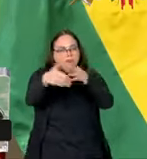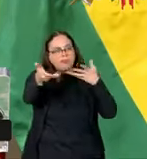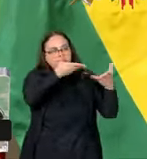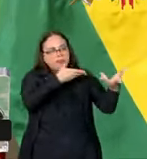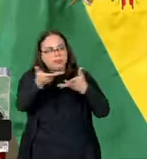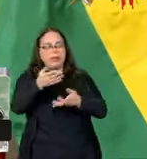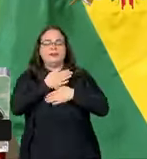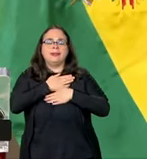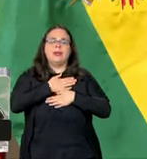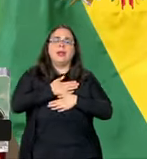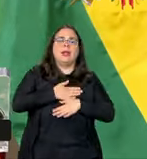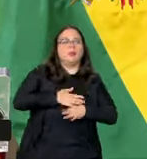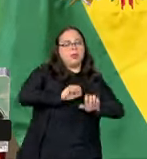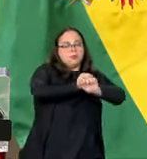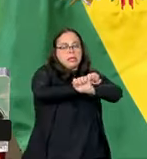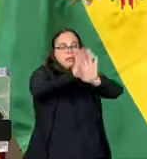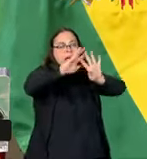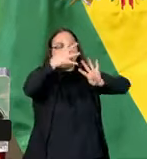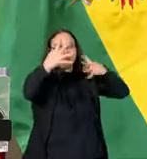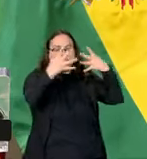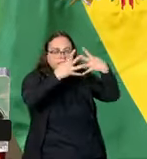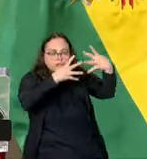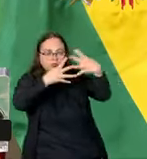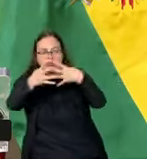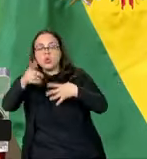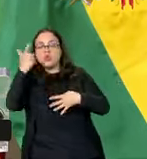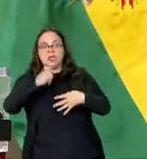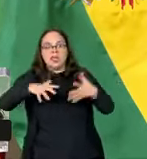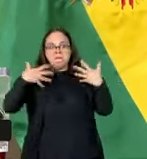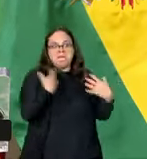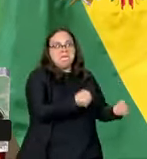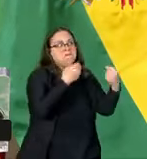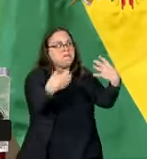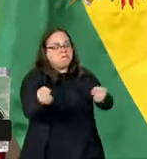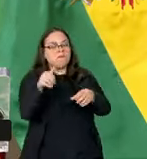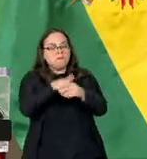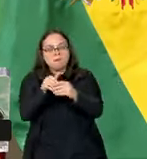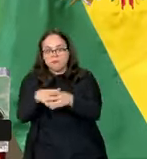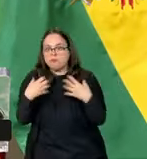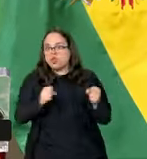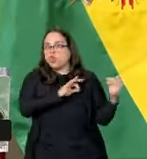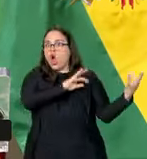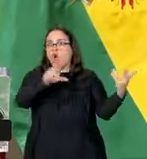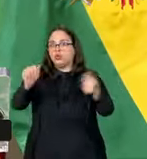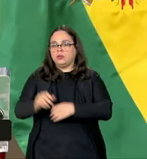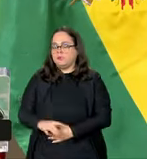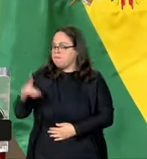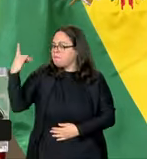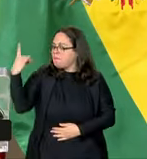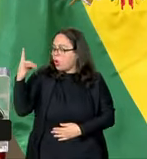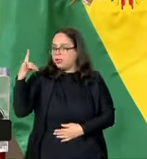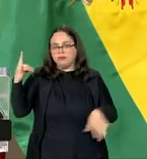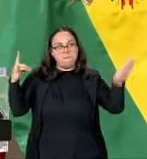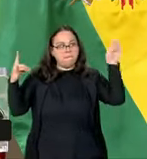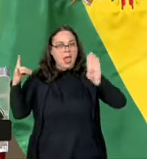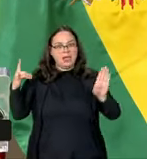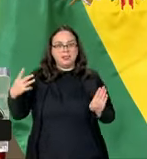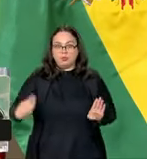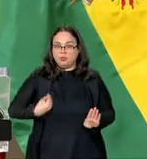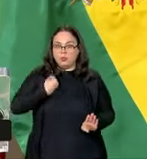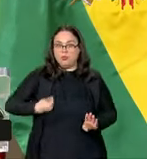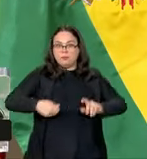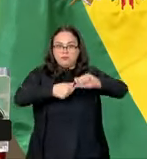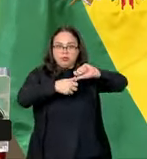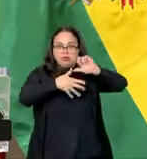tranquila e que os resultados sejam reconhecidos por todos. Bolívia e Brasil estão no coração sul